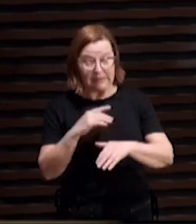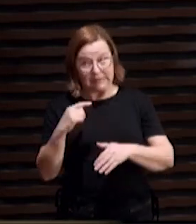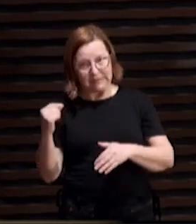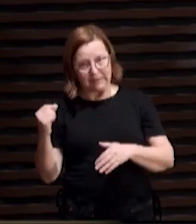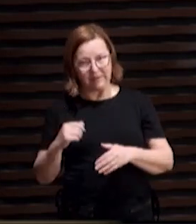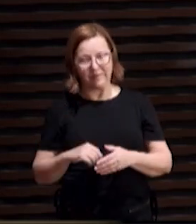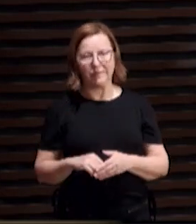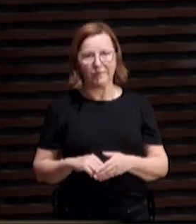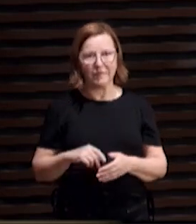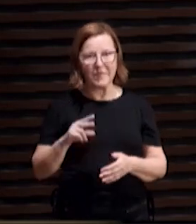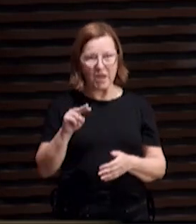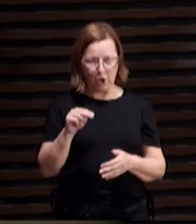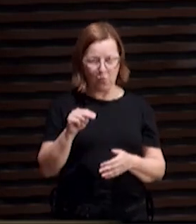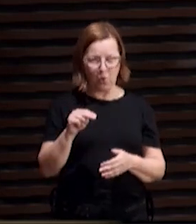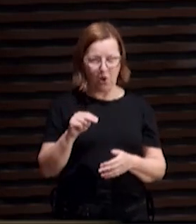na pandemia.